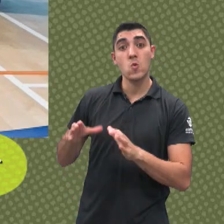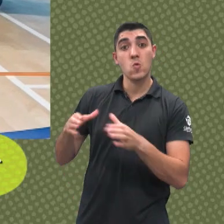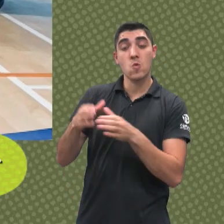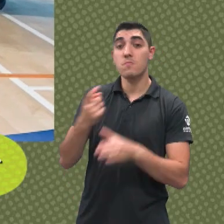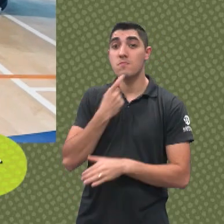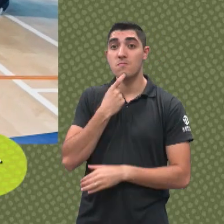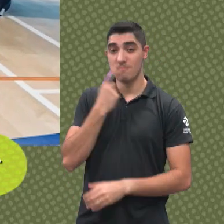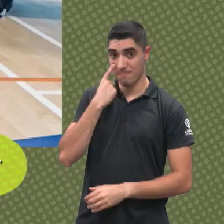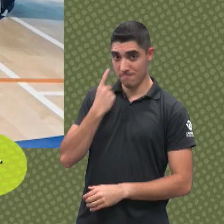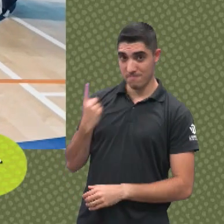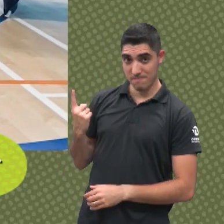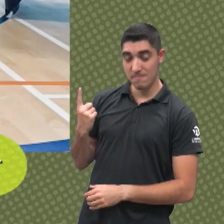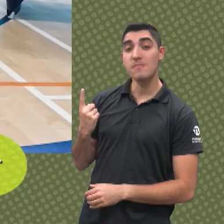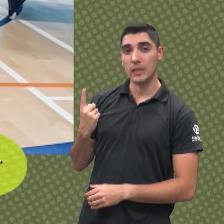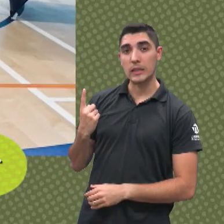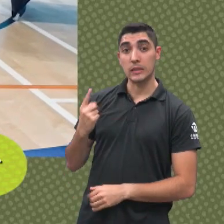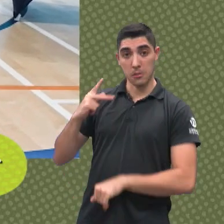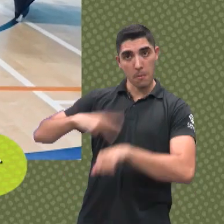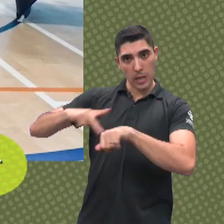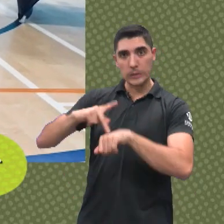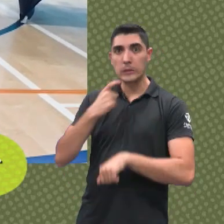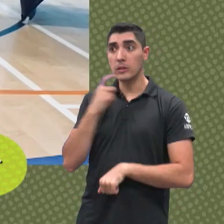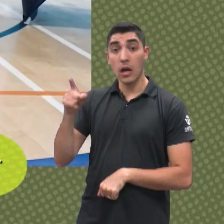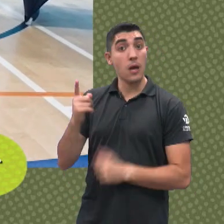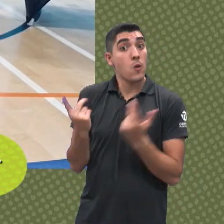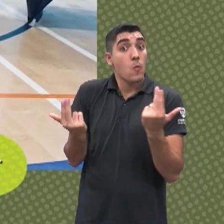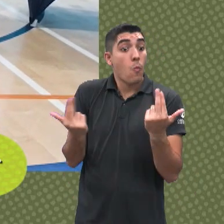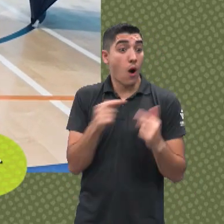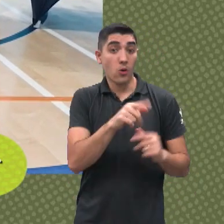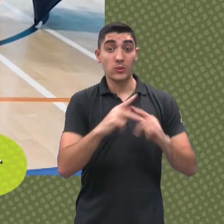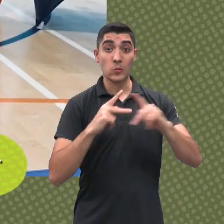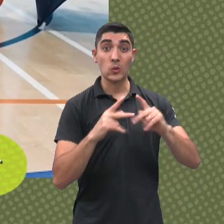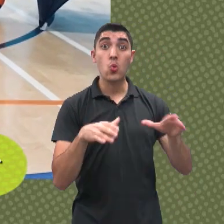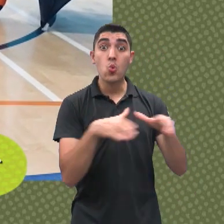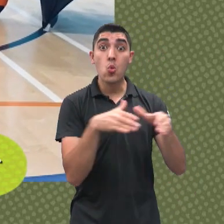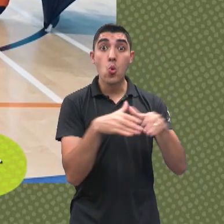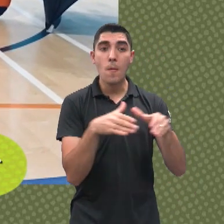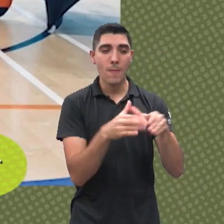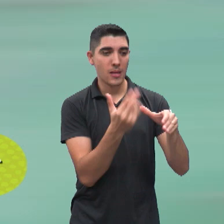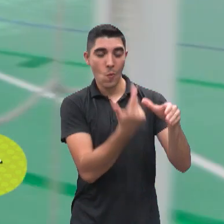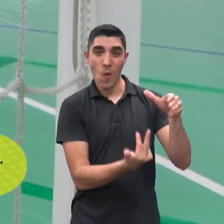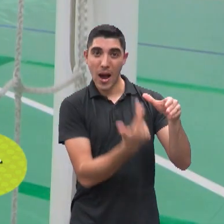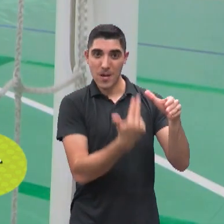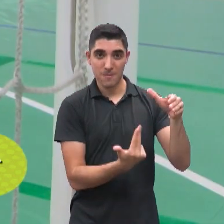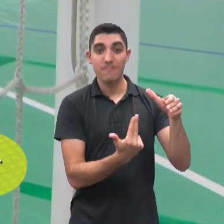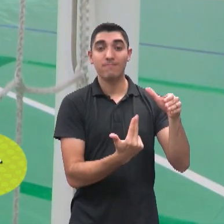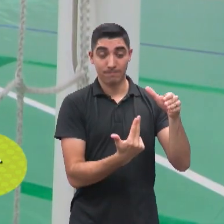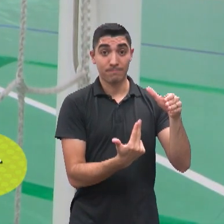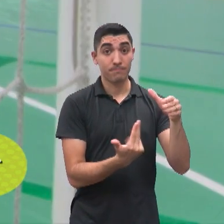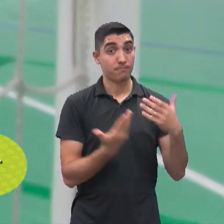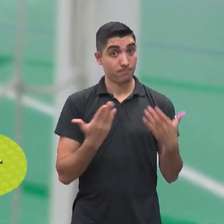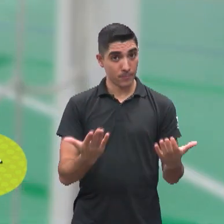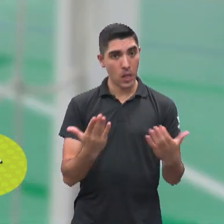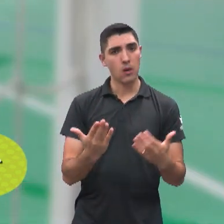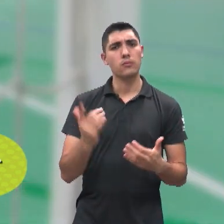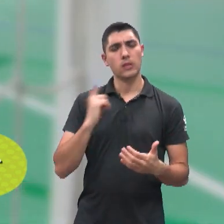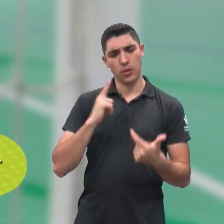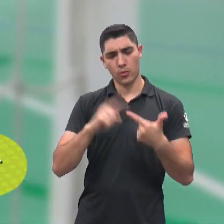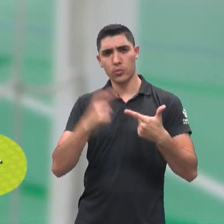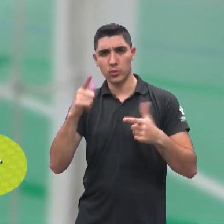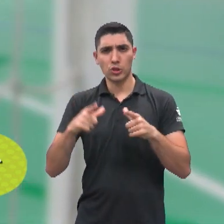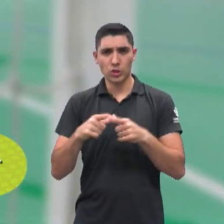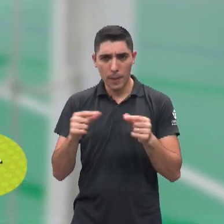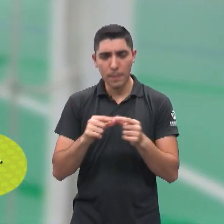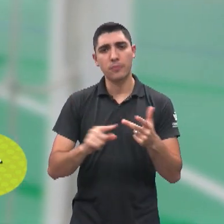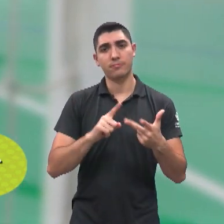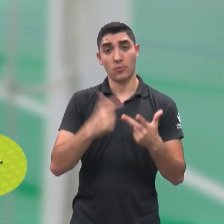da Finlândia, que está no mesmo grupo do São José na fase de classificação, além dos times do Japão e